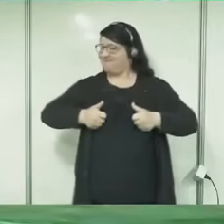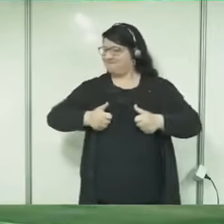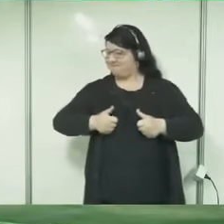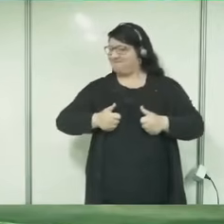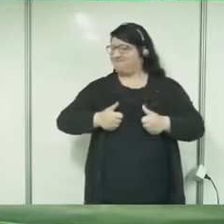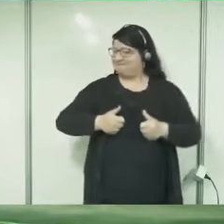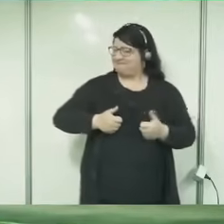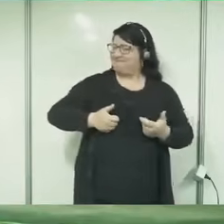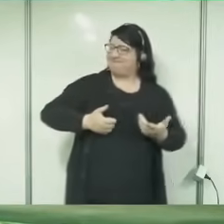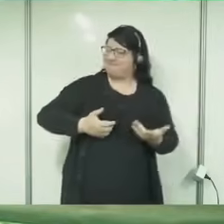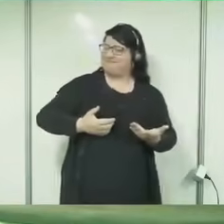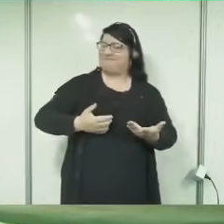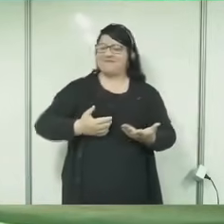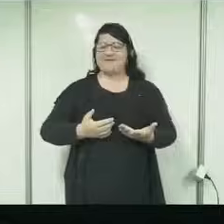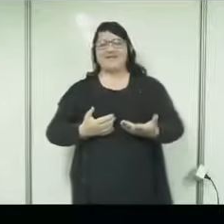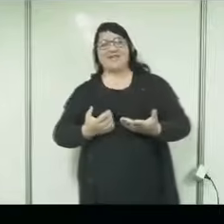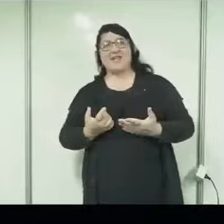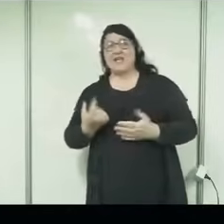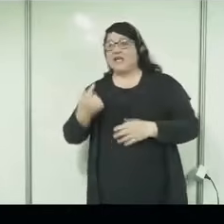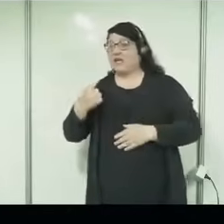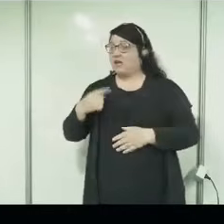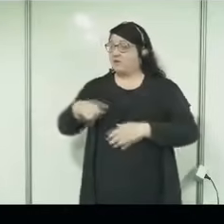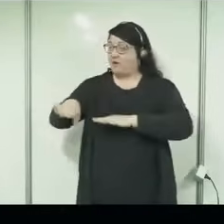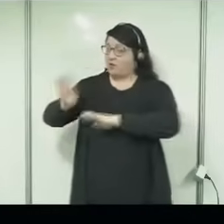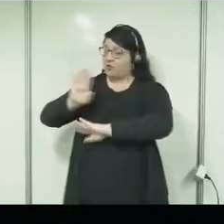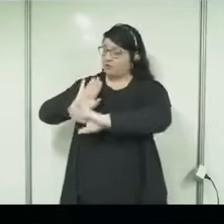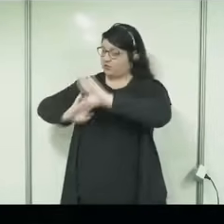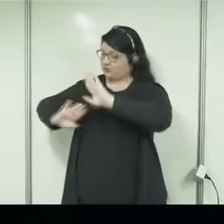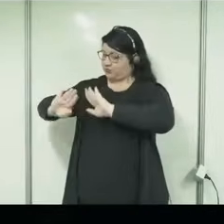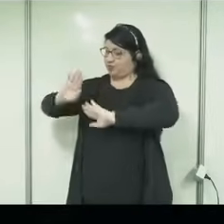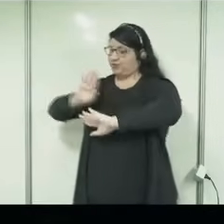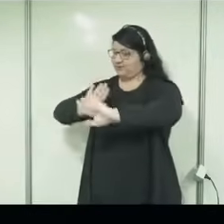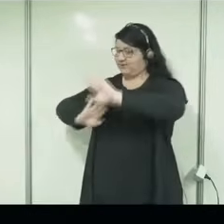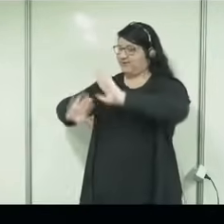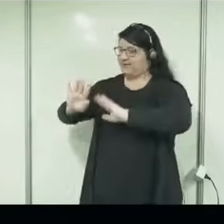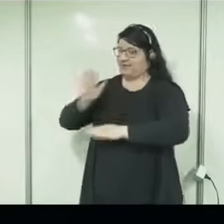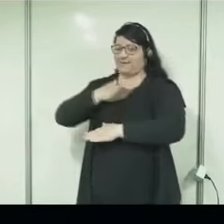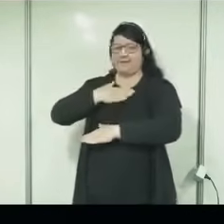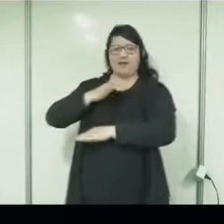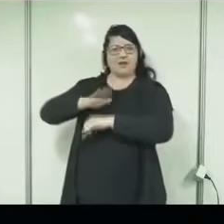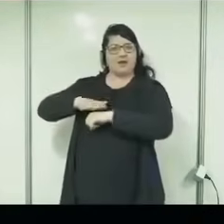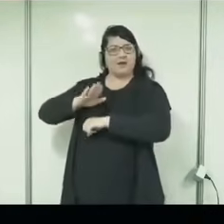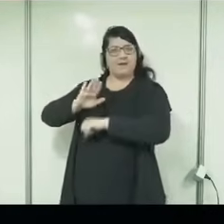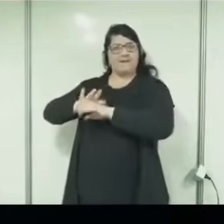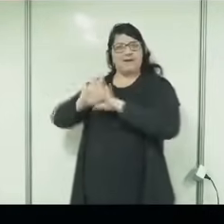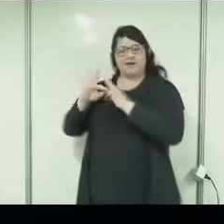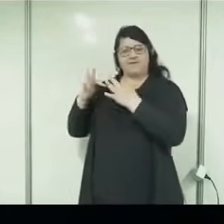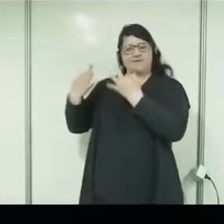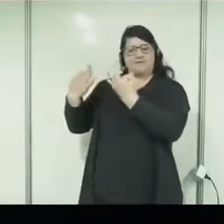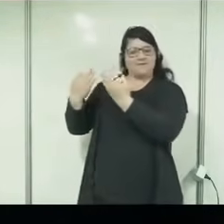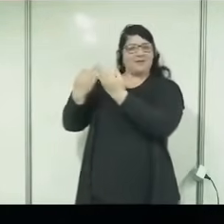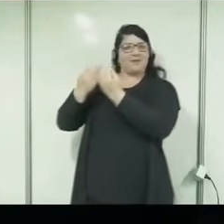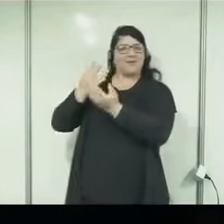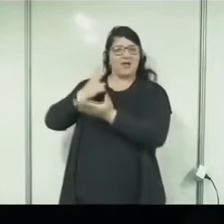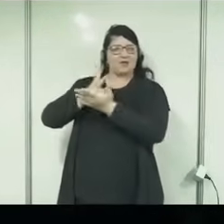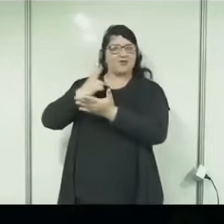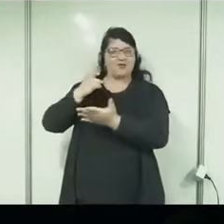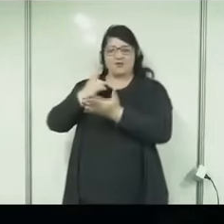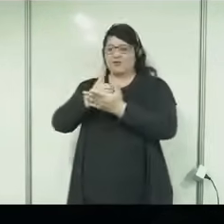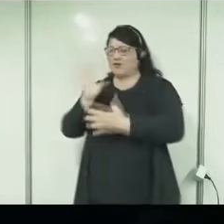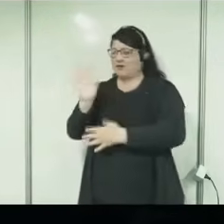doeu. Vou cuidar da minha família e seguir na trilha do amor e